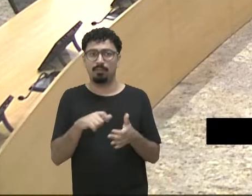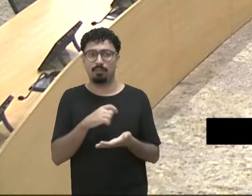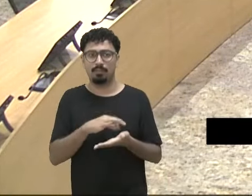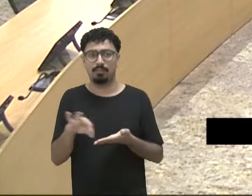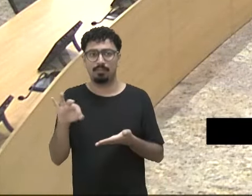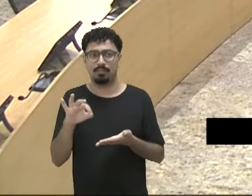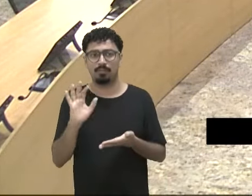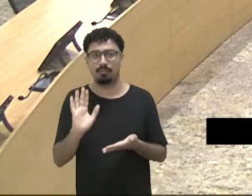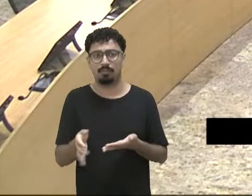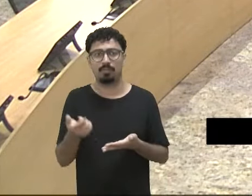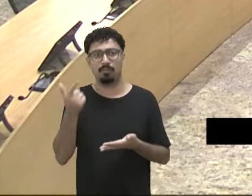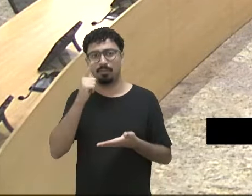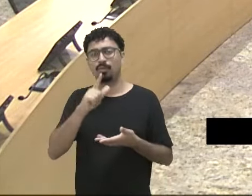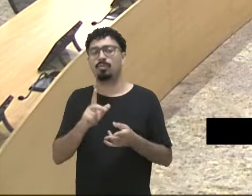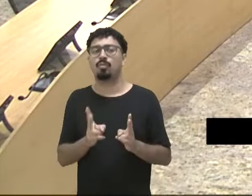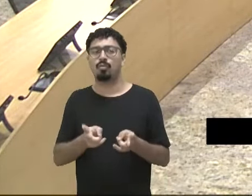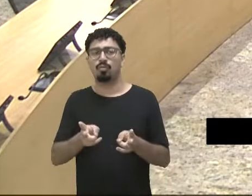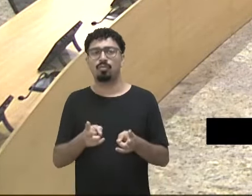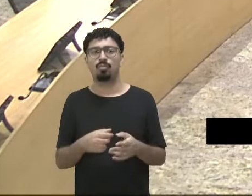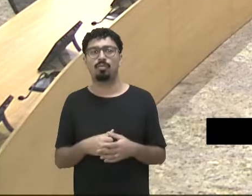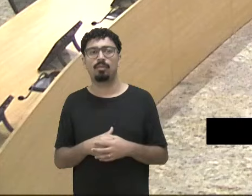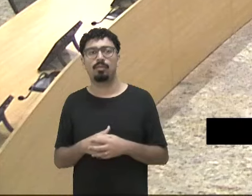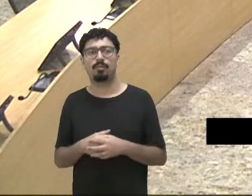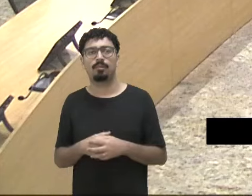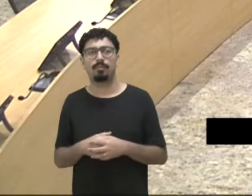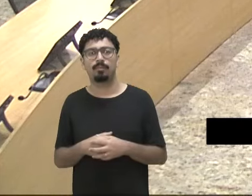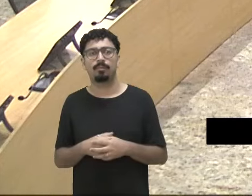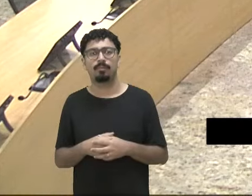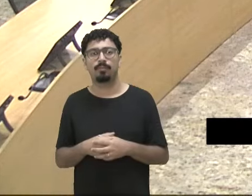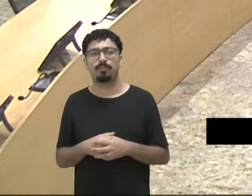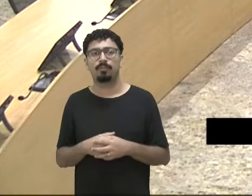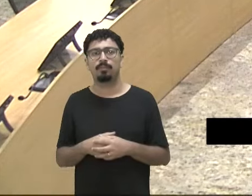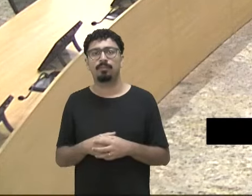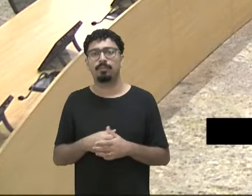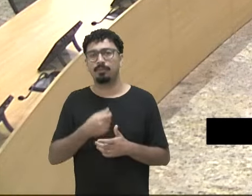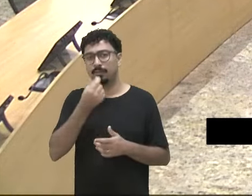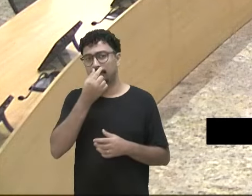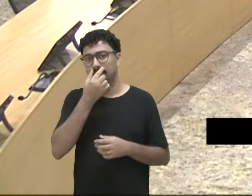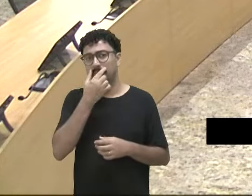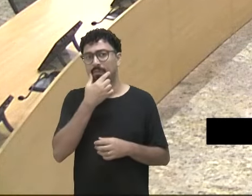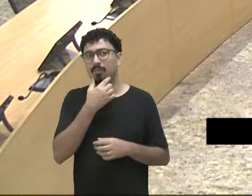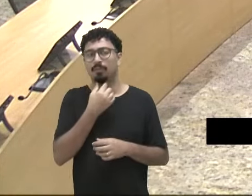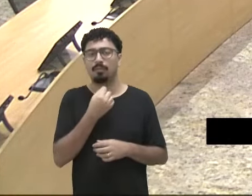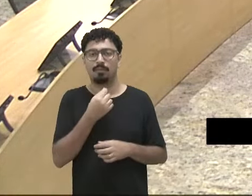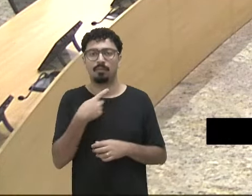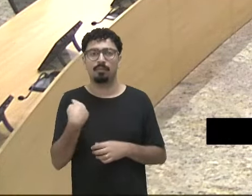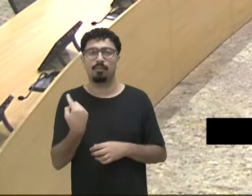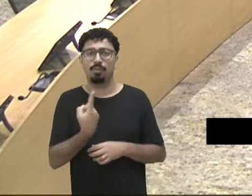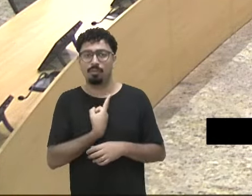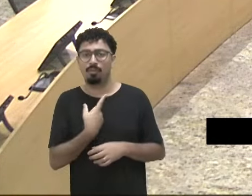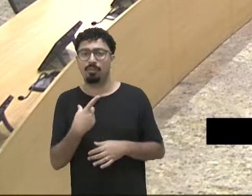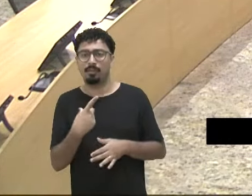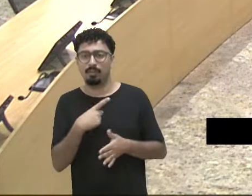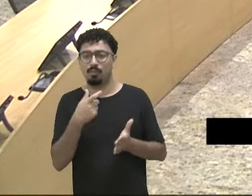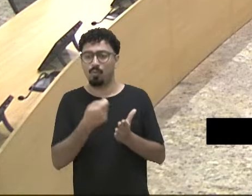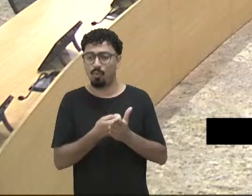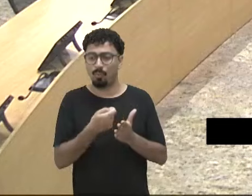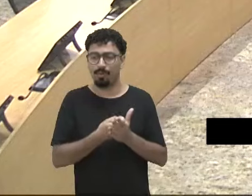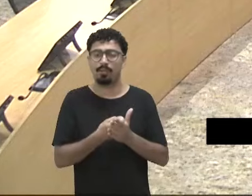para que possamos dar prosseguimento. E, enquanto ela se dirige, Serginho, nós somos cobrados por